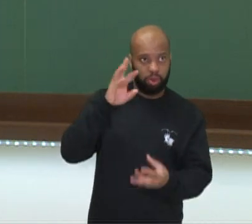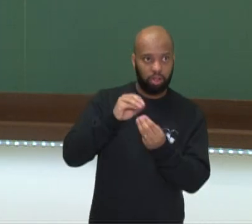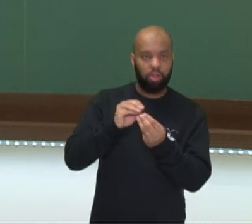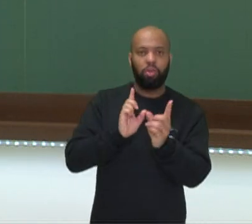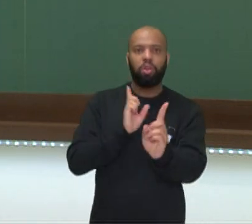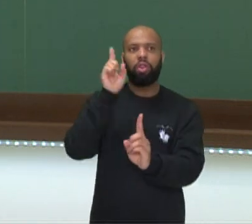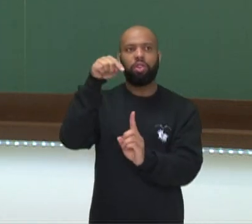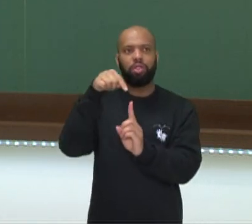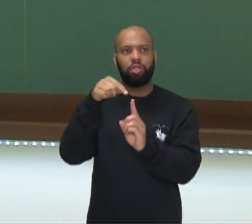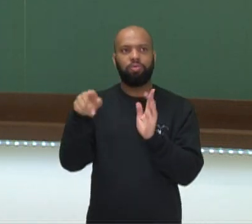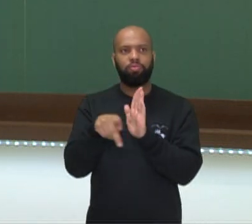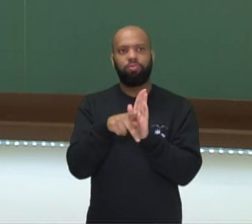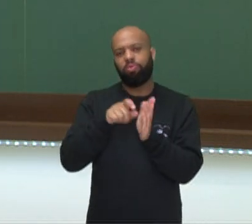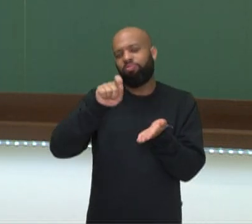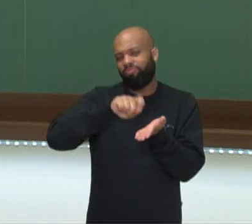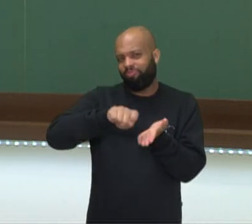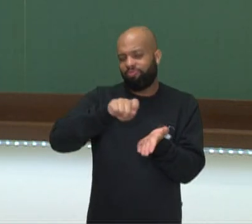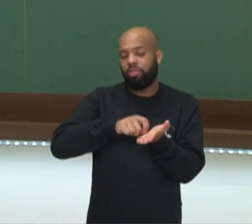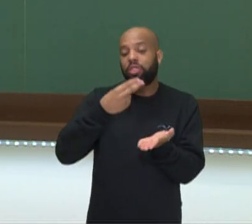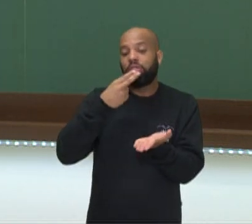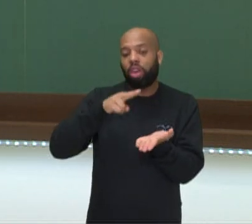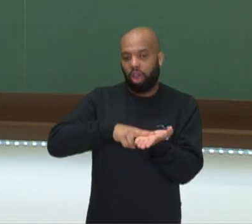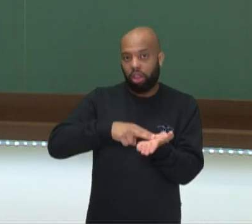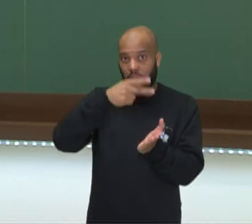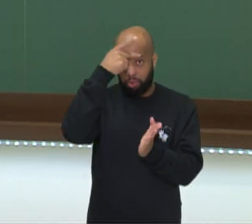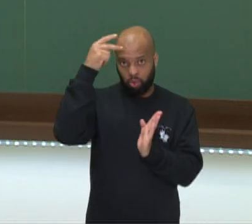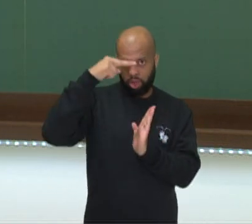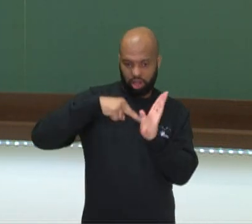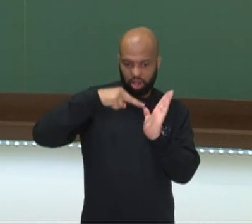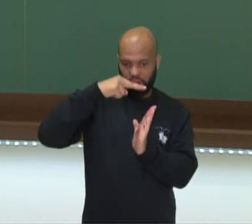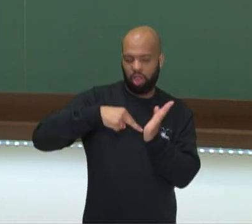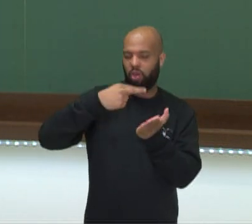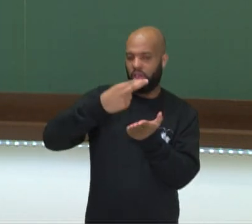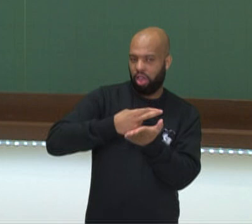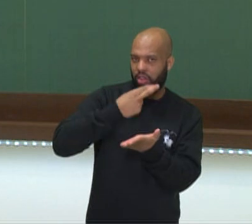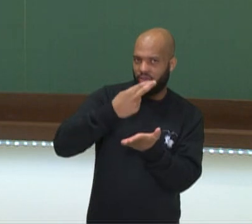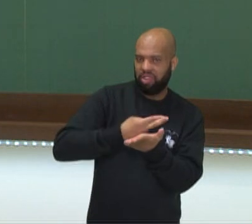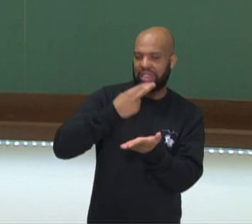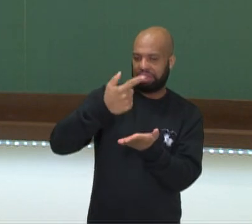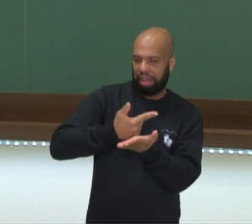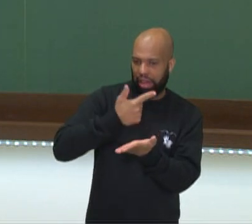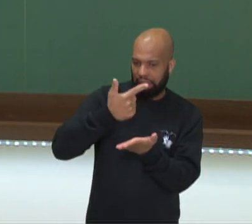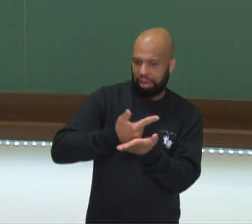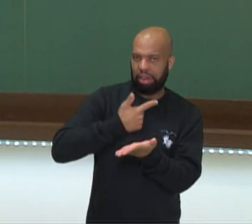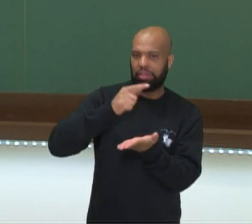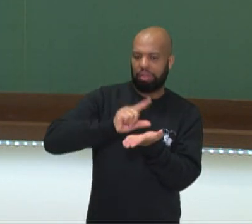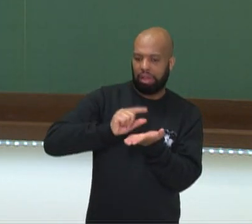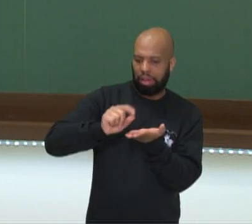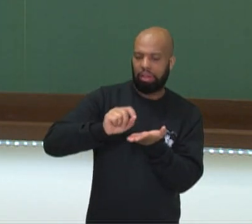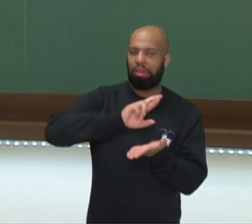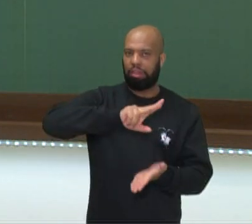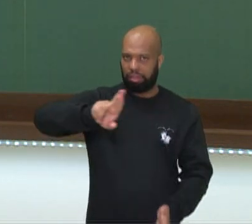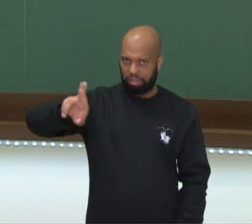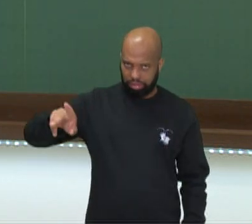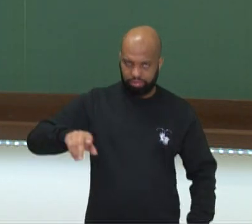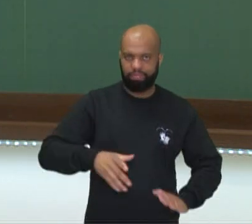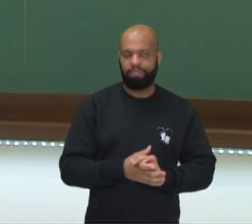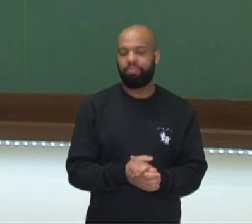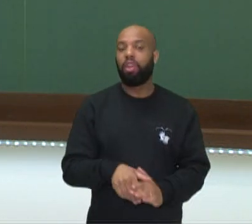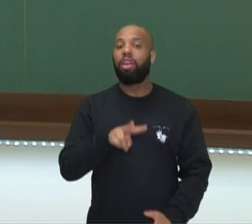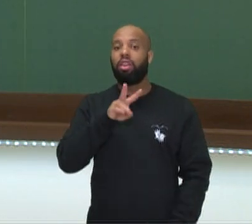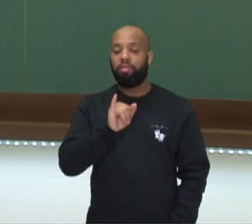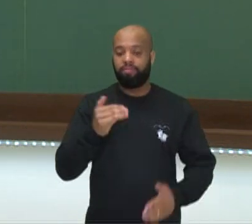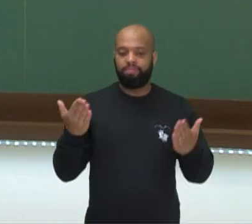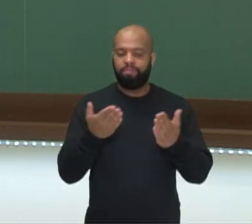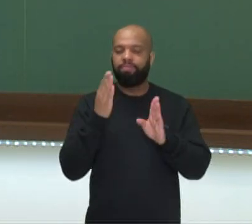nesta aula, a gente vai interpretar uma carta, relembrar o que é uma carta, a carta do leitor, como